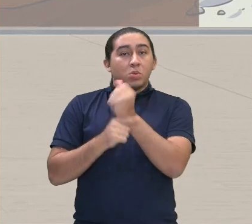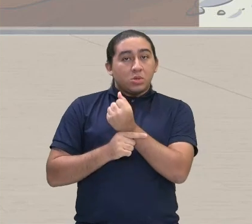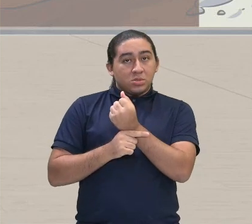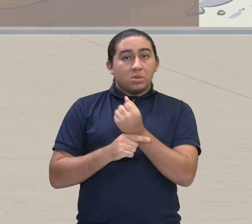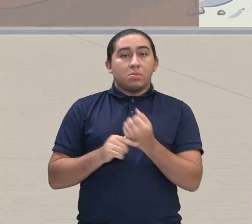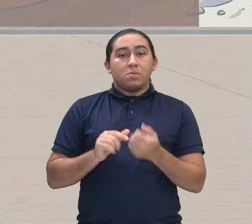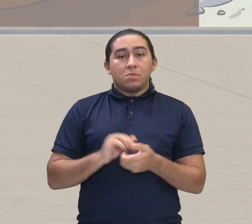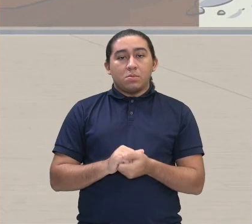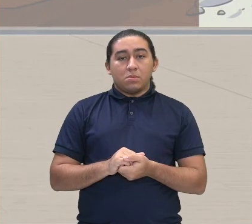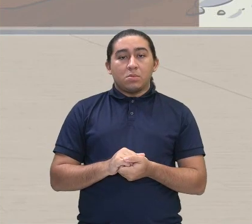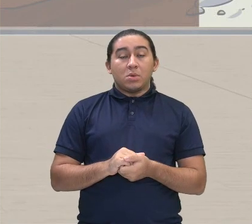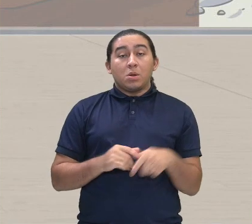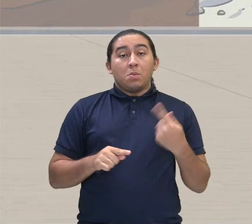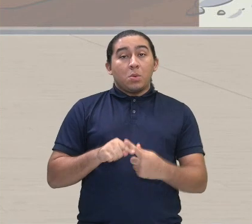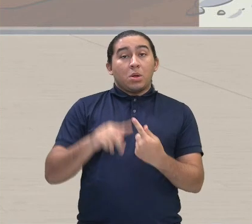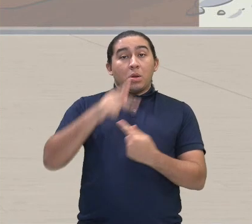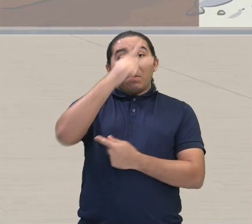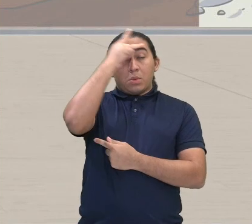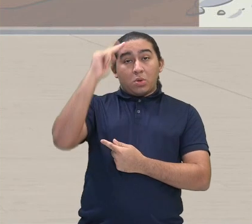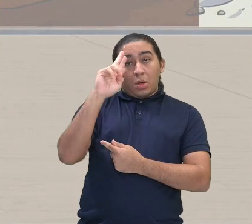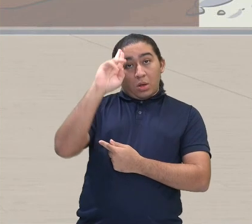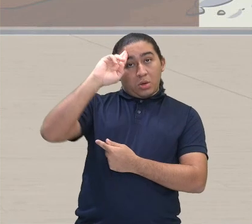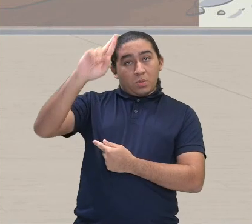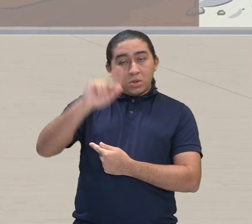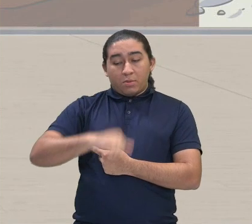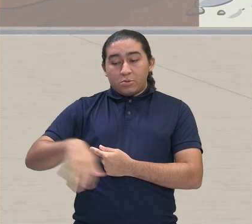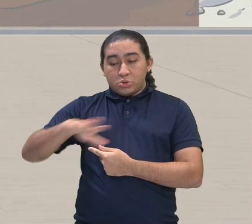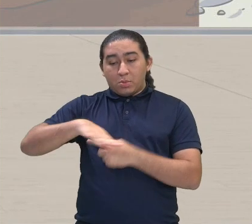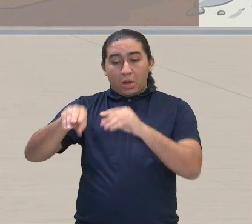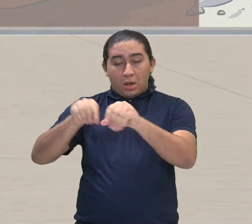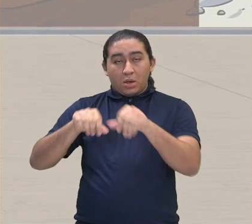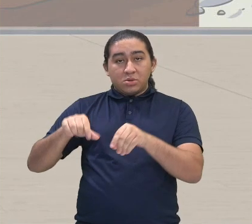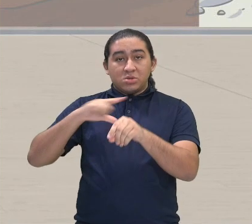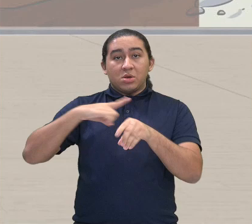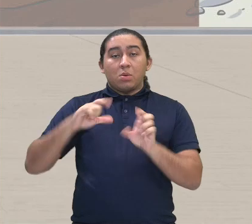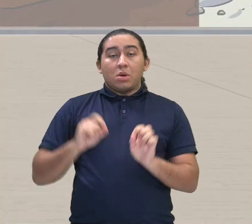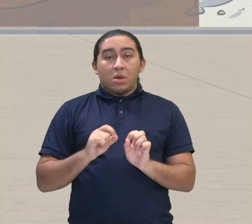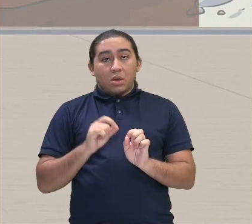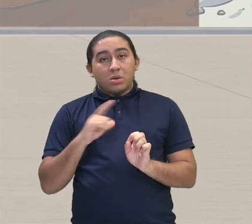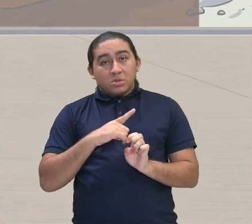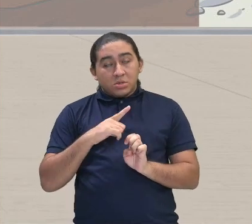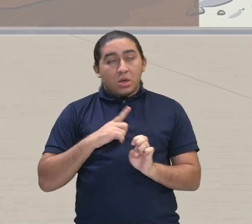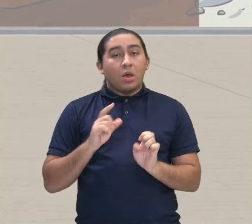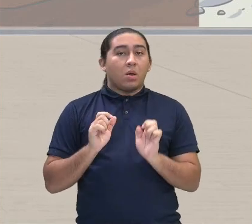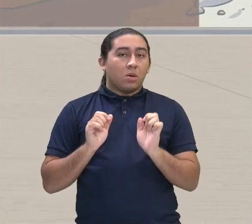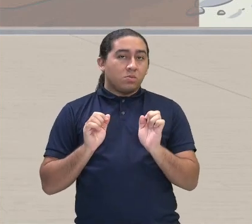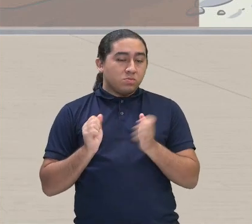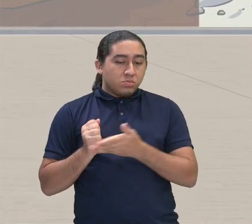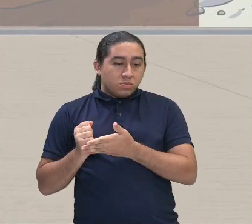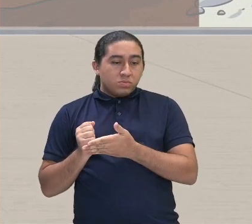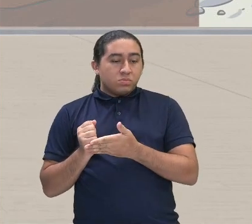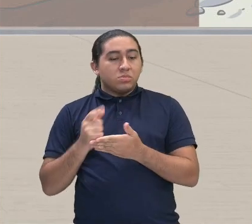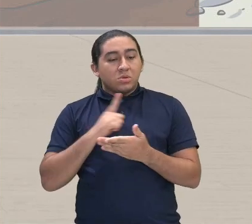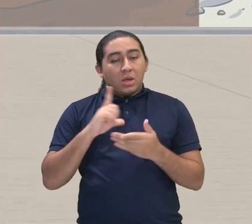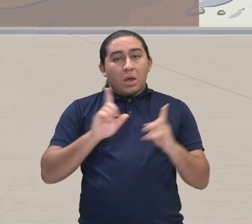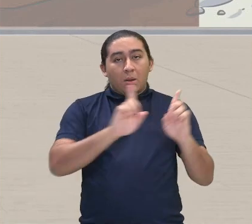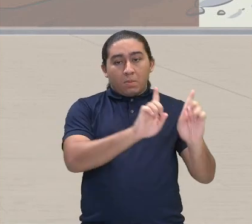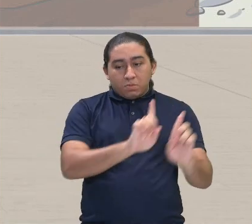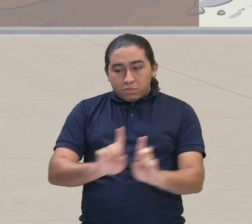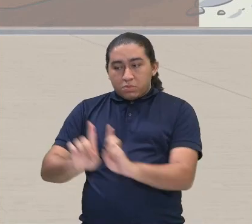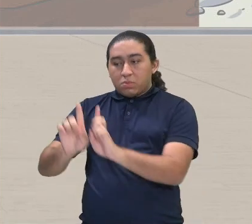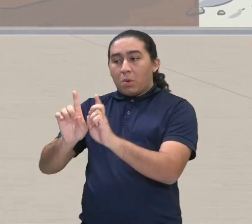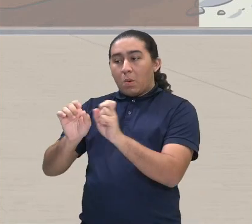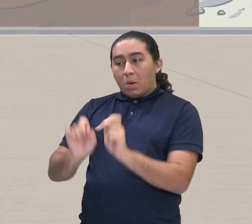aquele senhor das terras, além de receber essa população, que ele podia receber, ele tinha também que organizar um